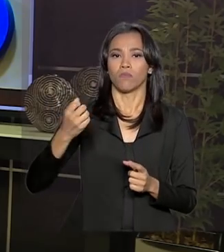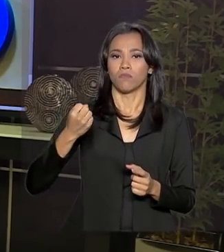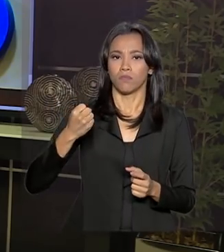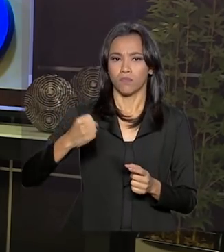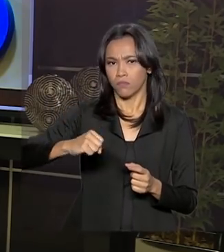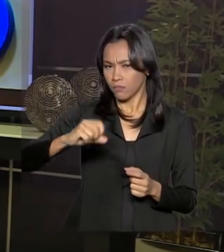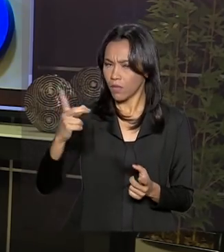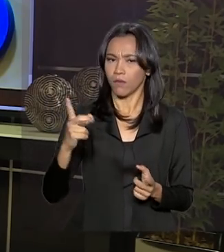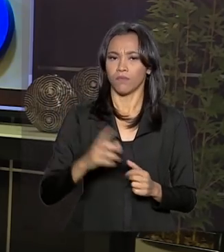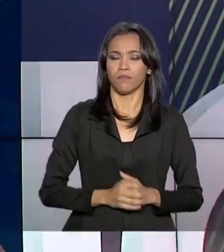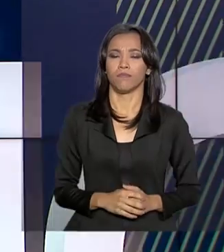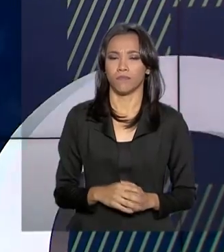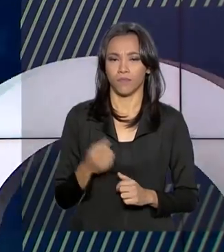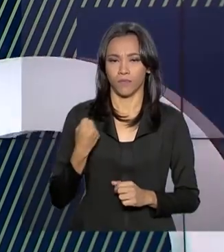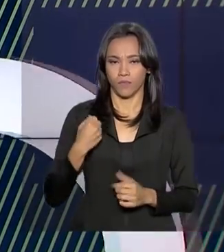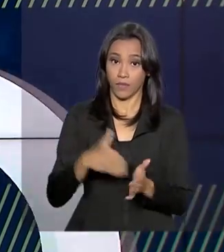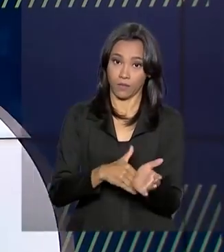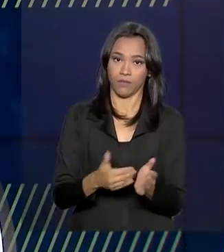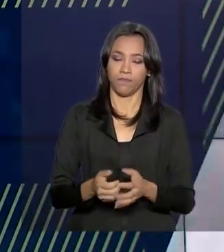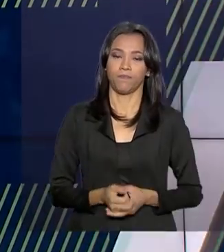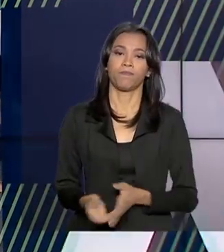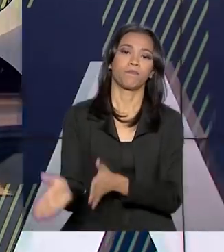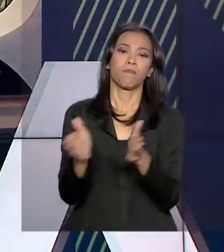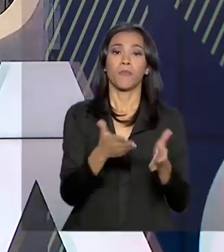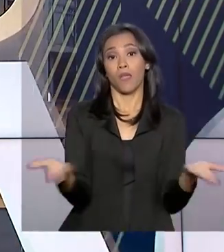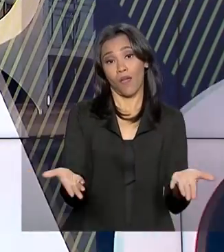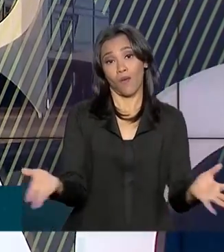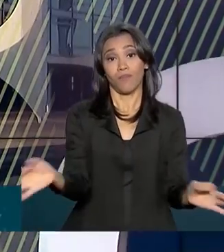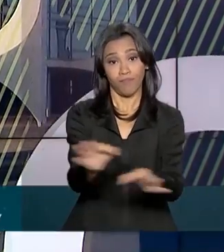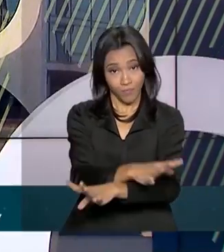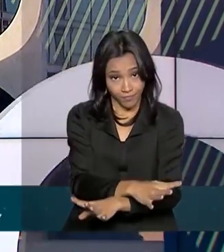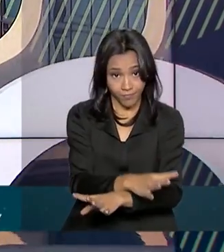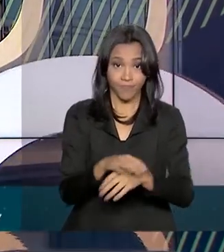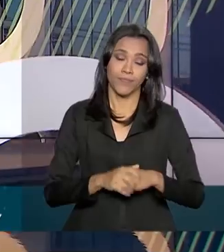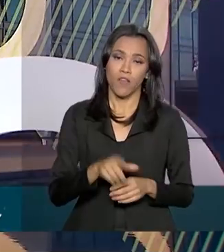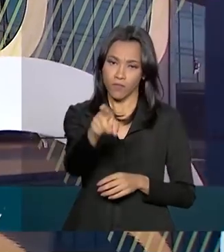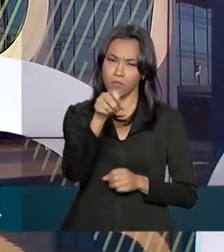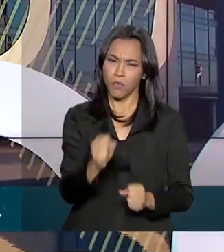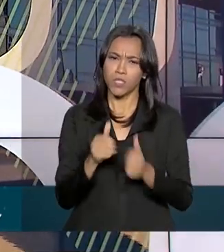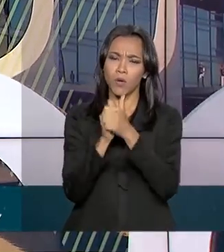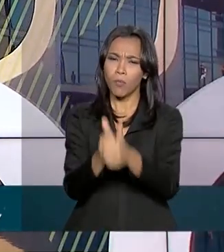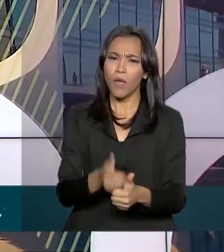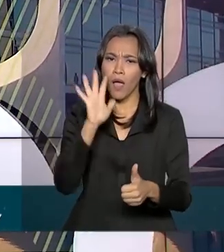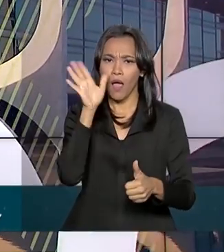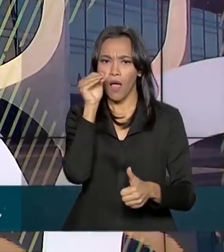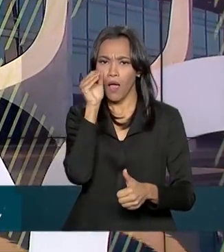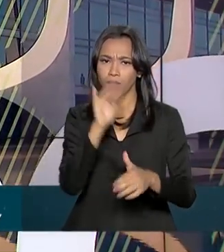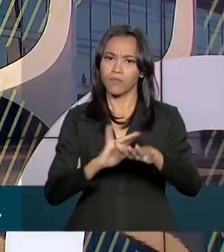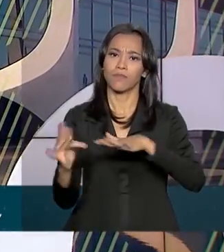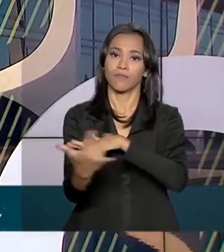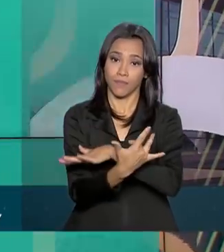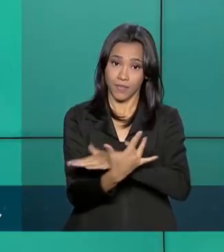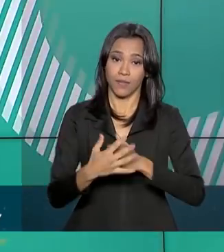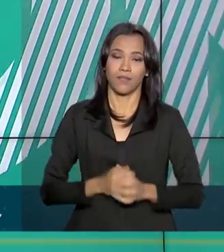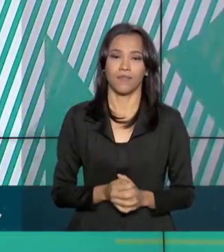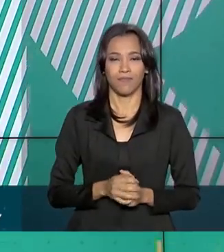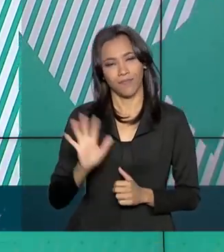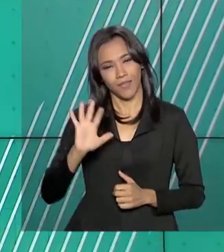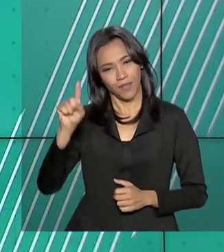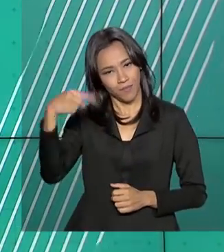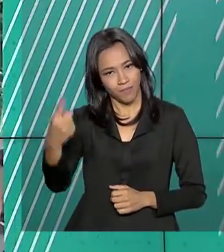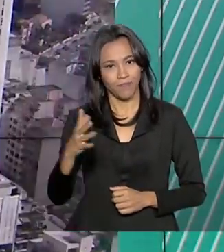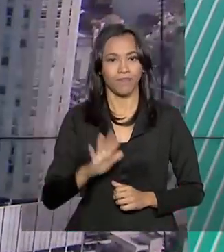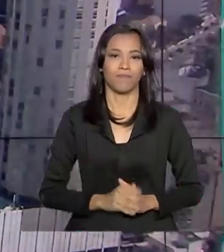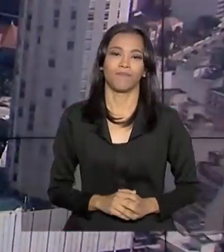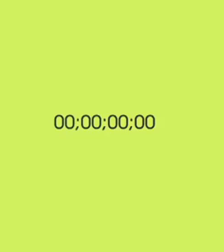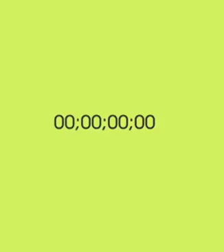Tamanho é documento. E o governo agora fica por aqui. Acompanhe a gente também pelas nossas redes sociais. Até a